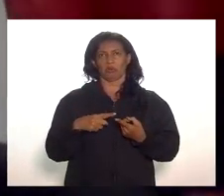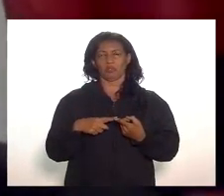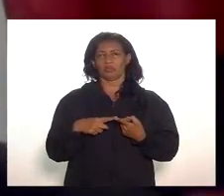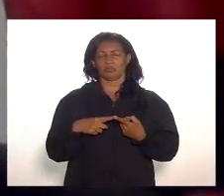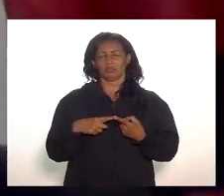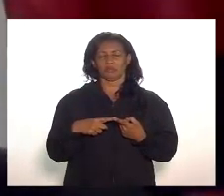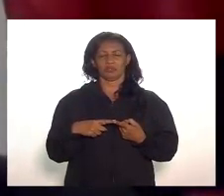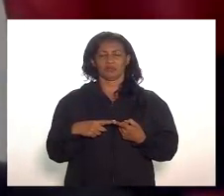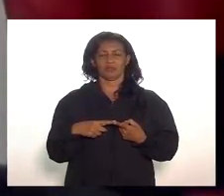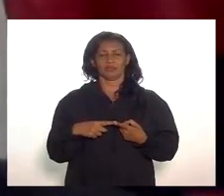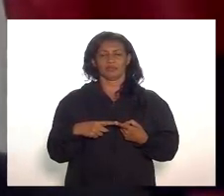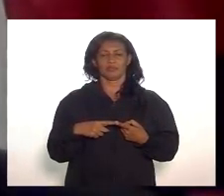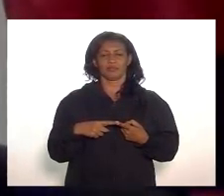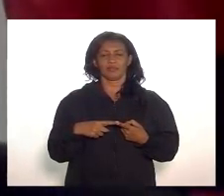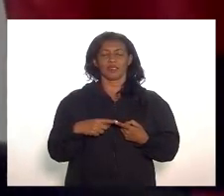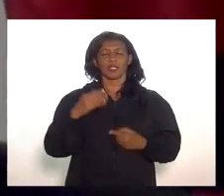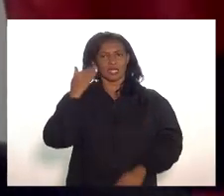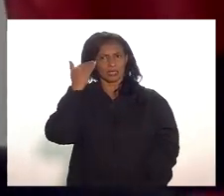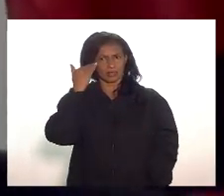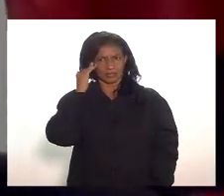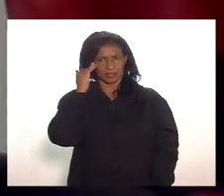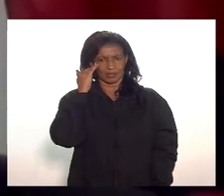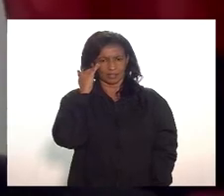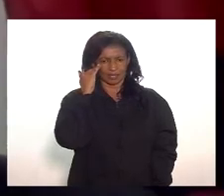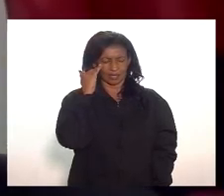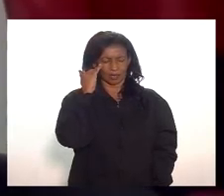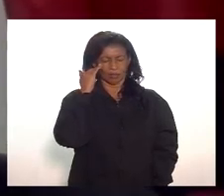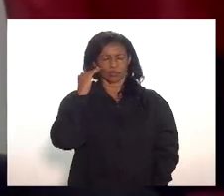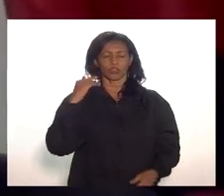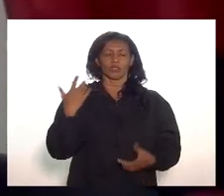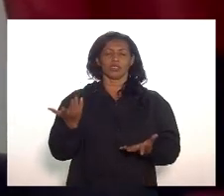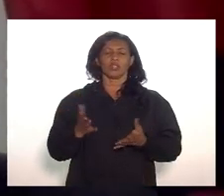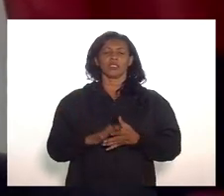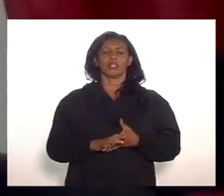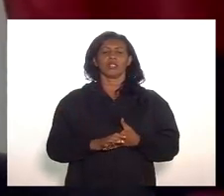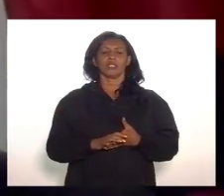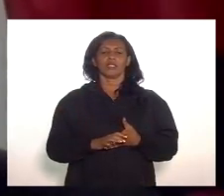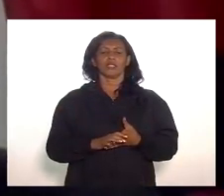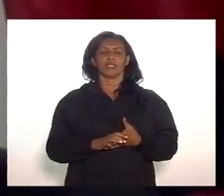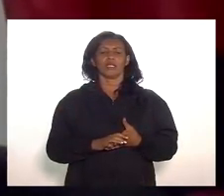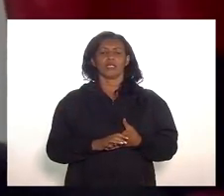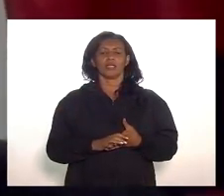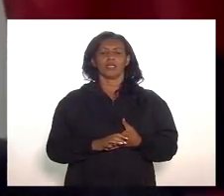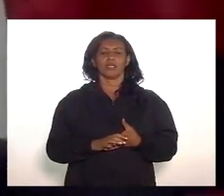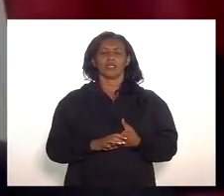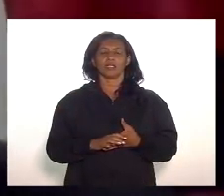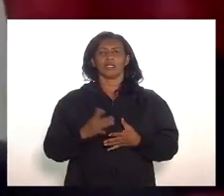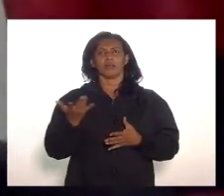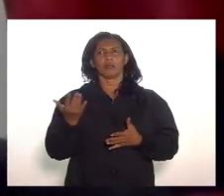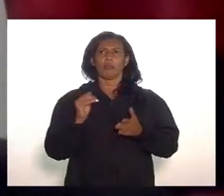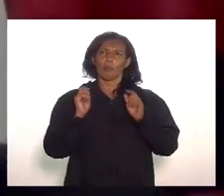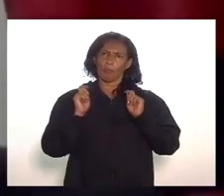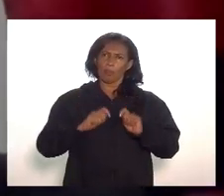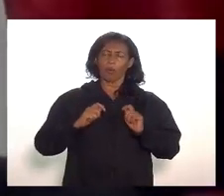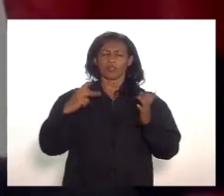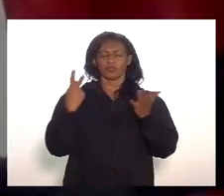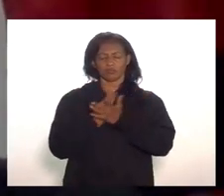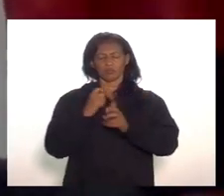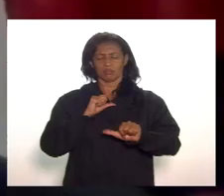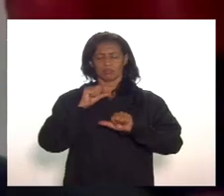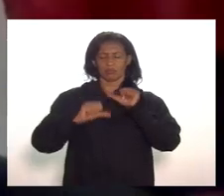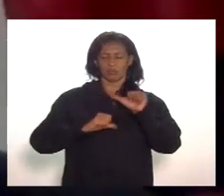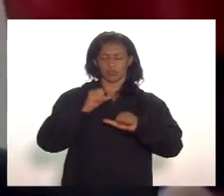similares. Entendendo de que até porque esses veículos podem ser feitas algumas alterações. Então, a gente não